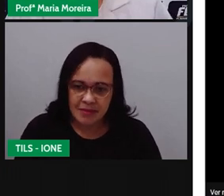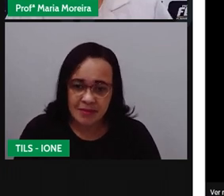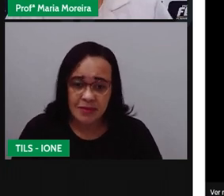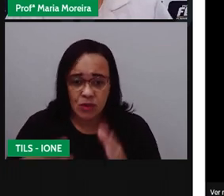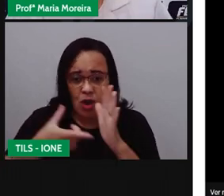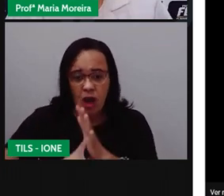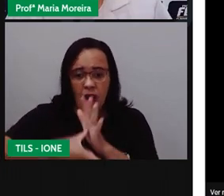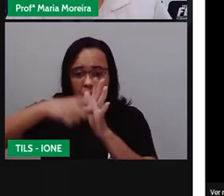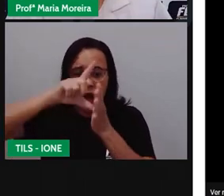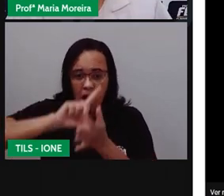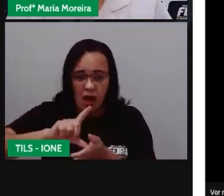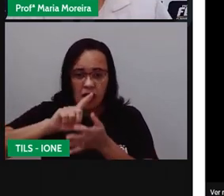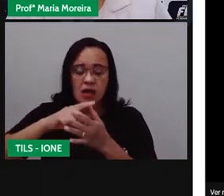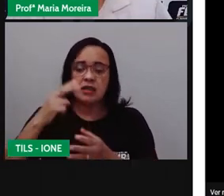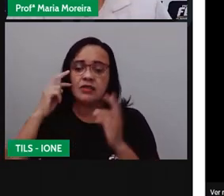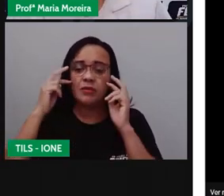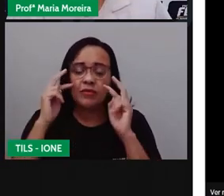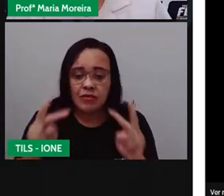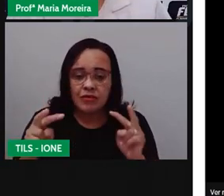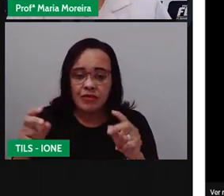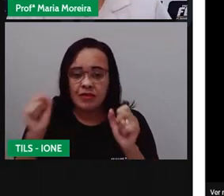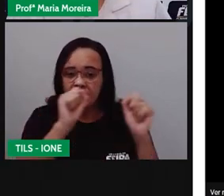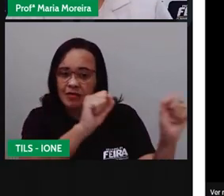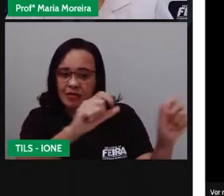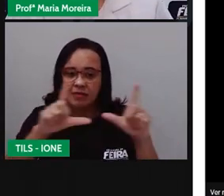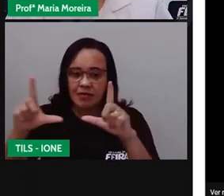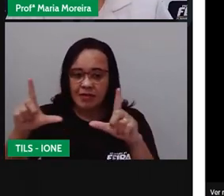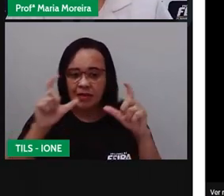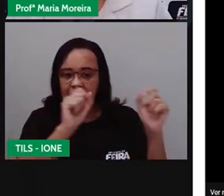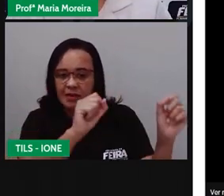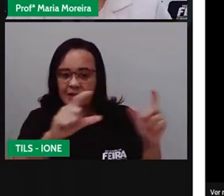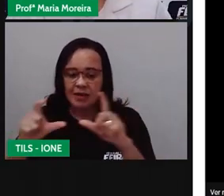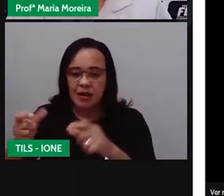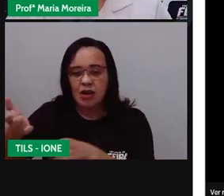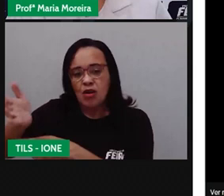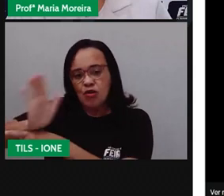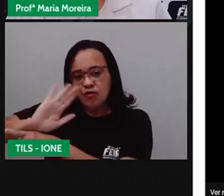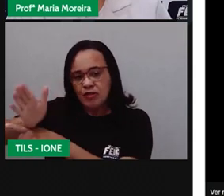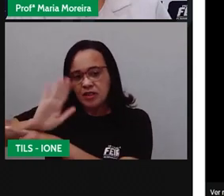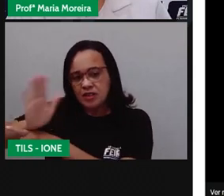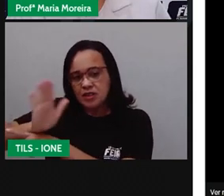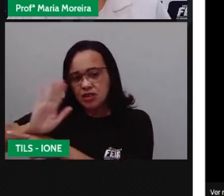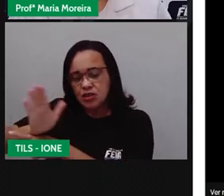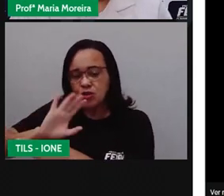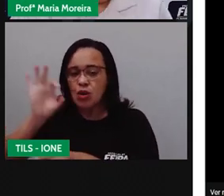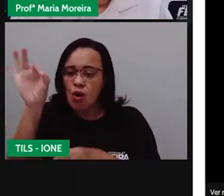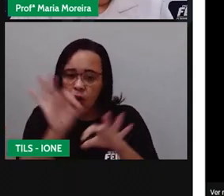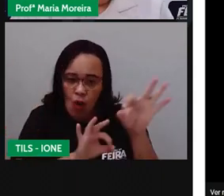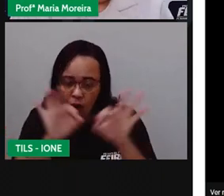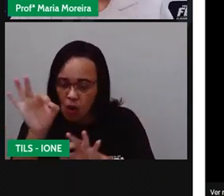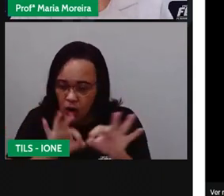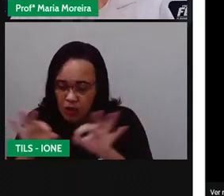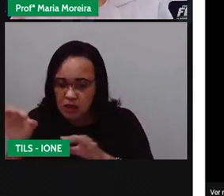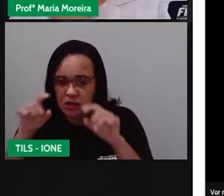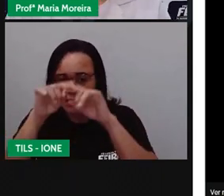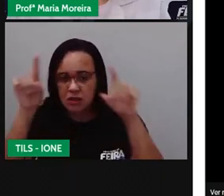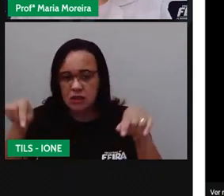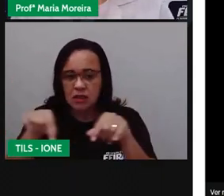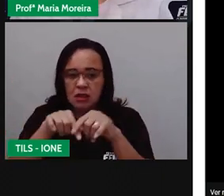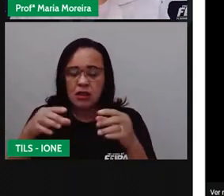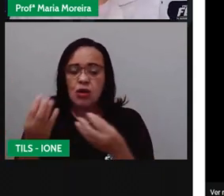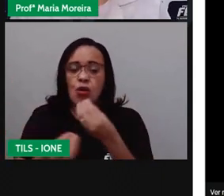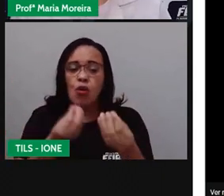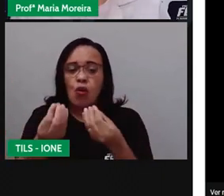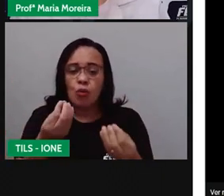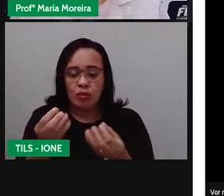Antes disso, vamos assistir a esse vídeo aqui, que é sobre organização retangular. Mas antes da